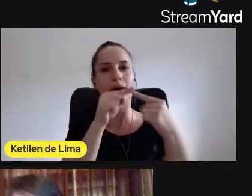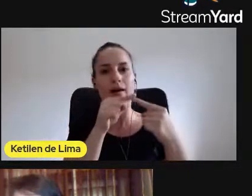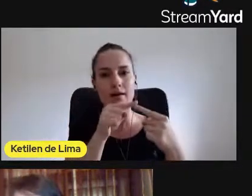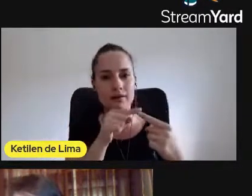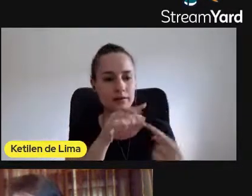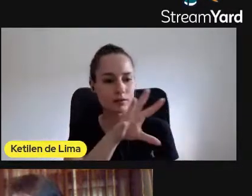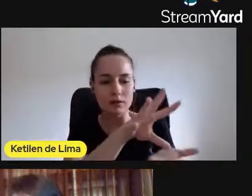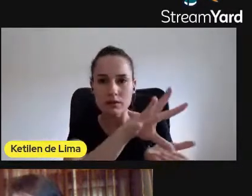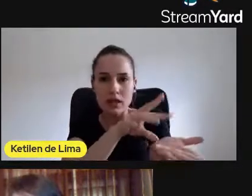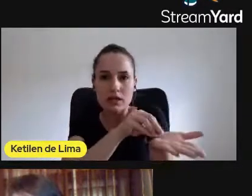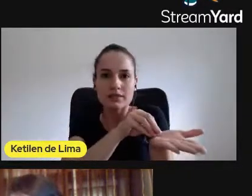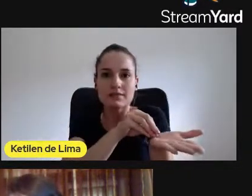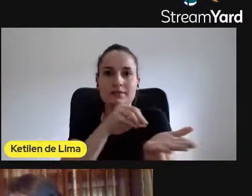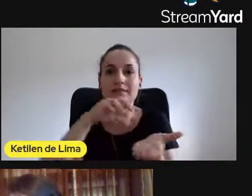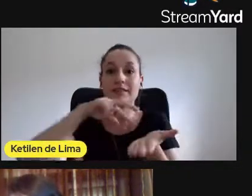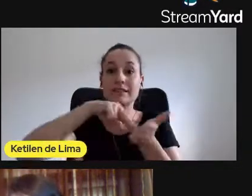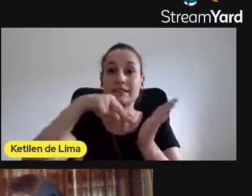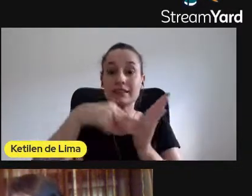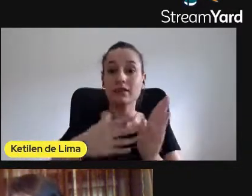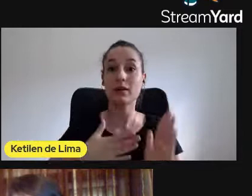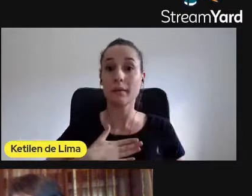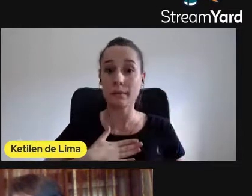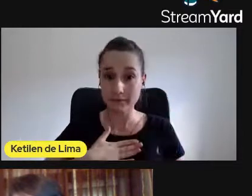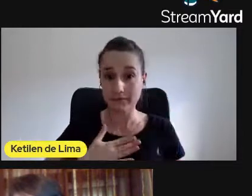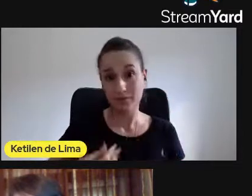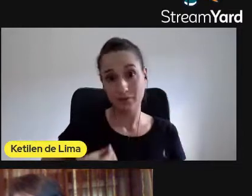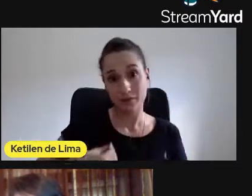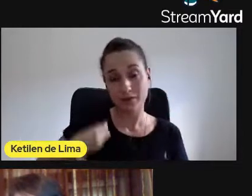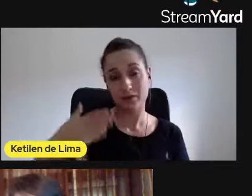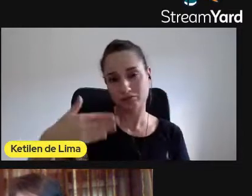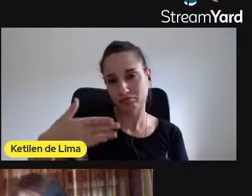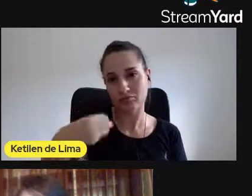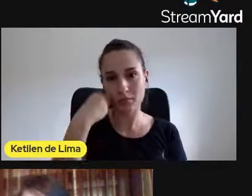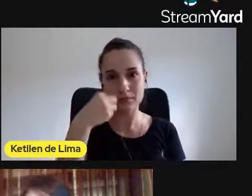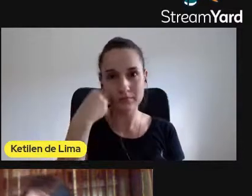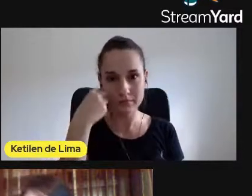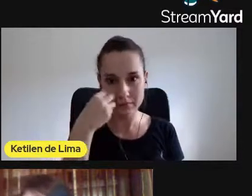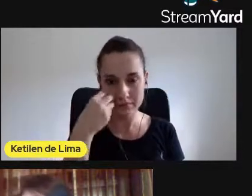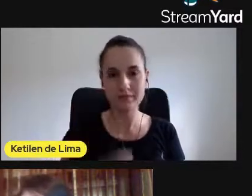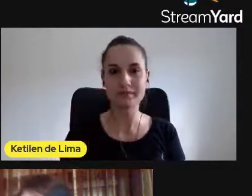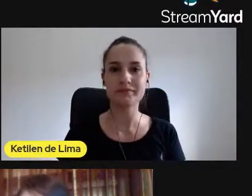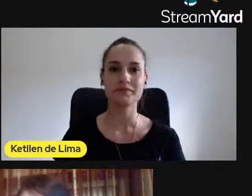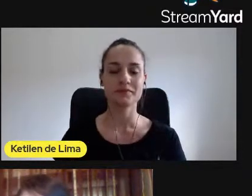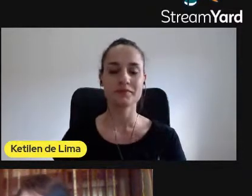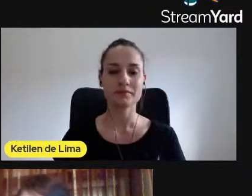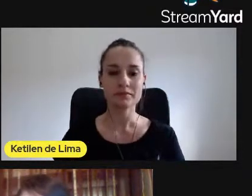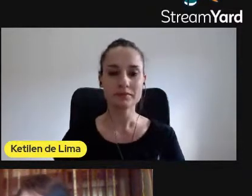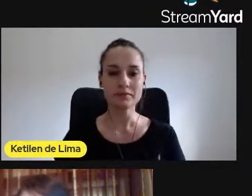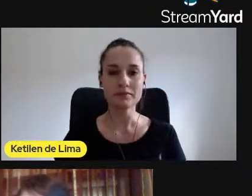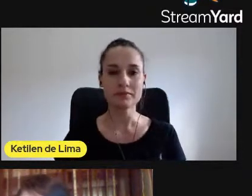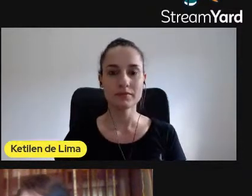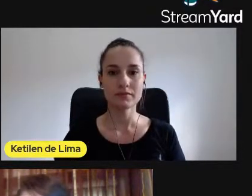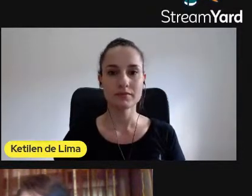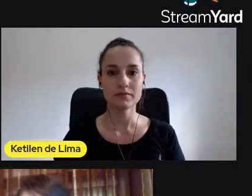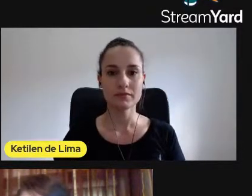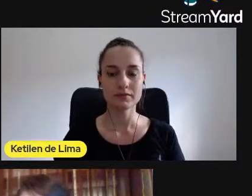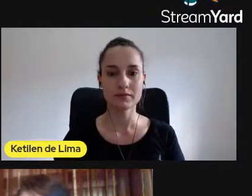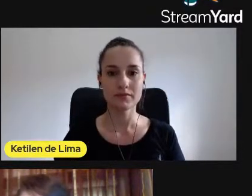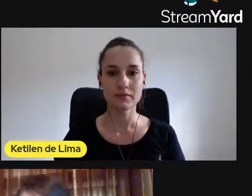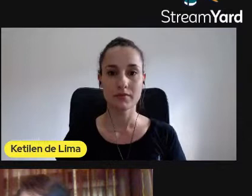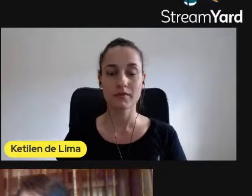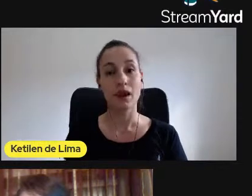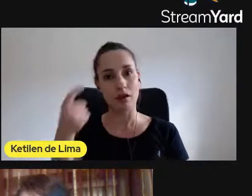significado para mim dentro daquilo que eu estou tendo contato, né? E com a obra do Pessoa, dentro do livro do